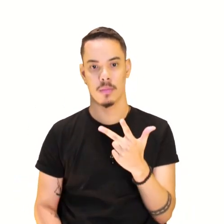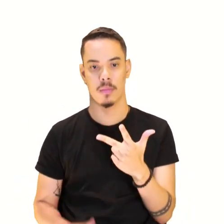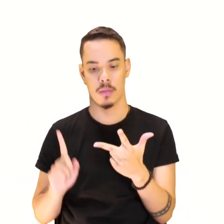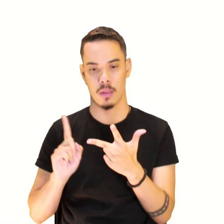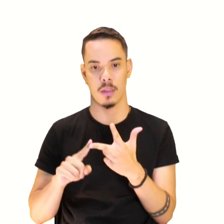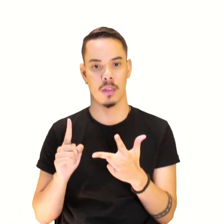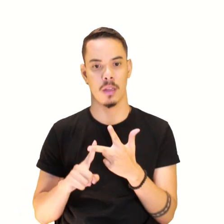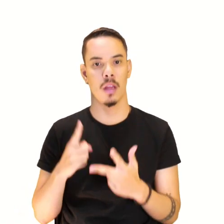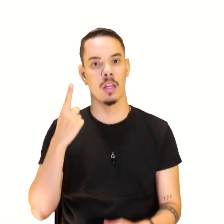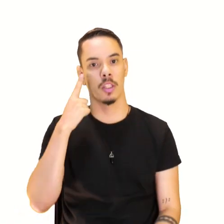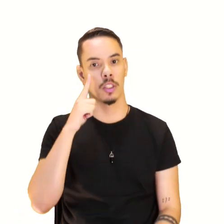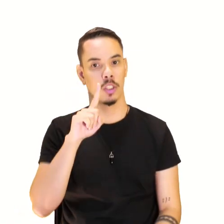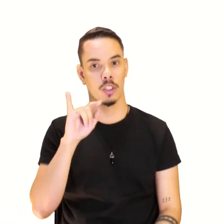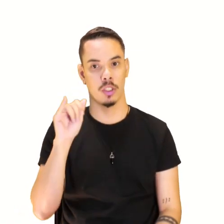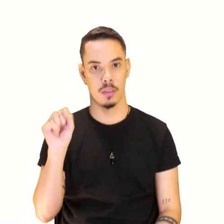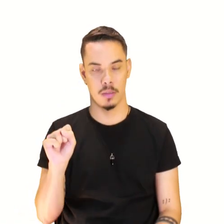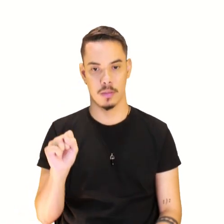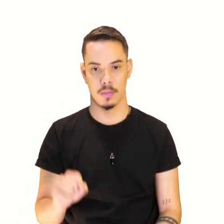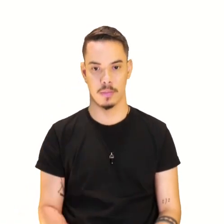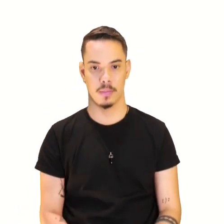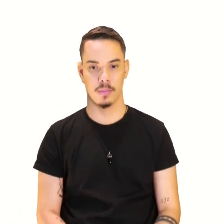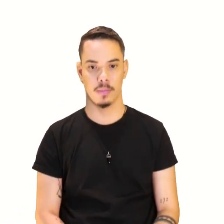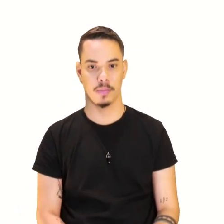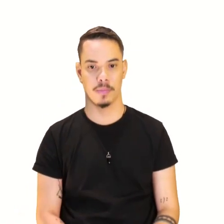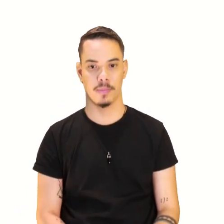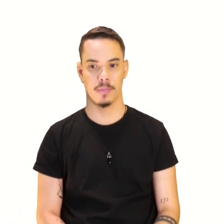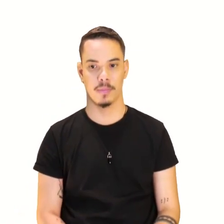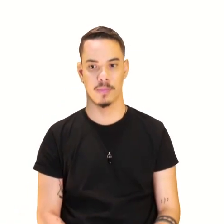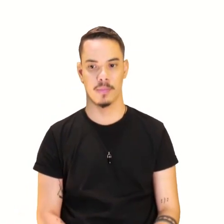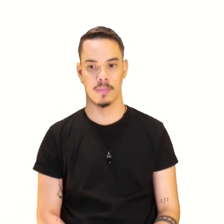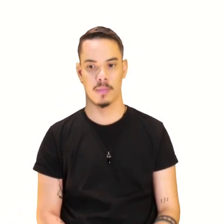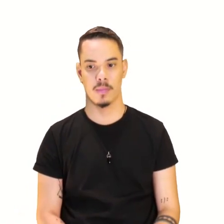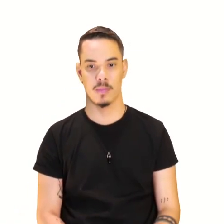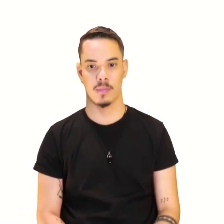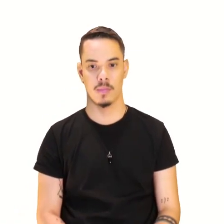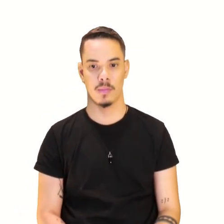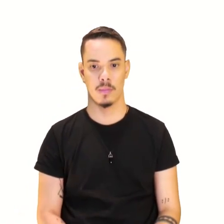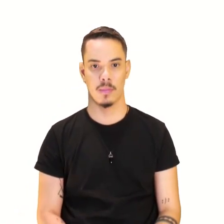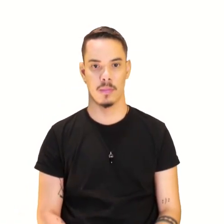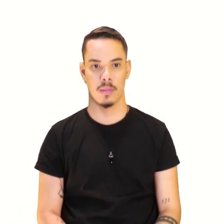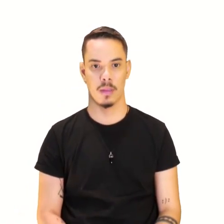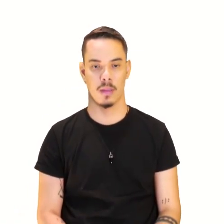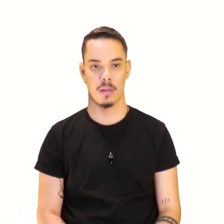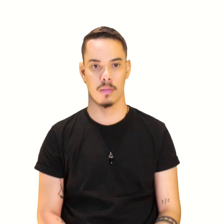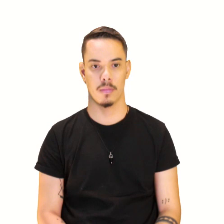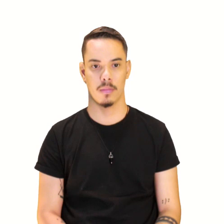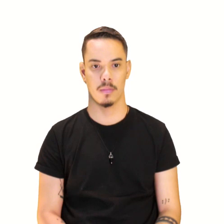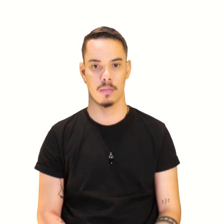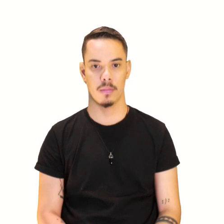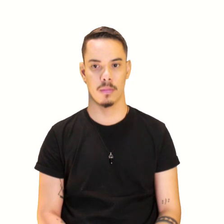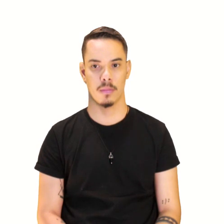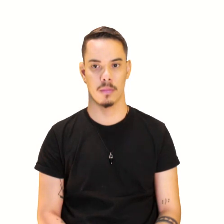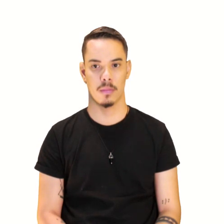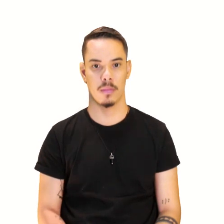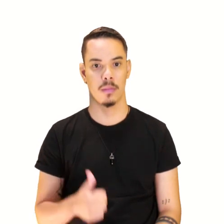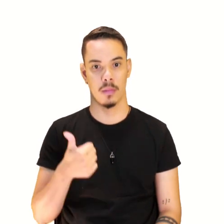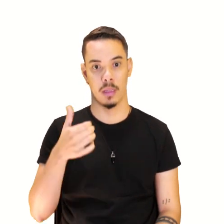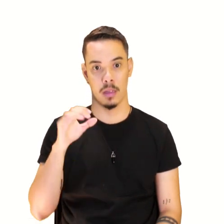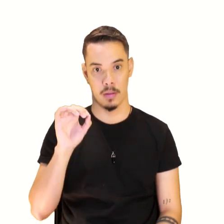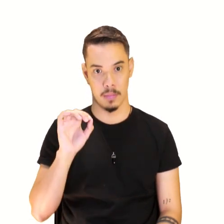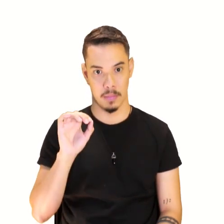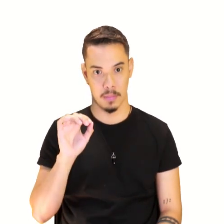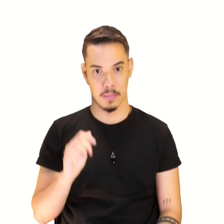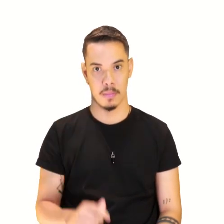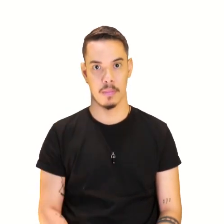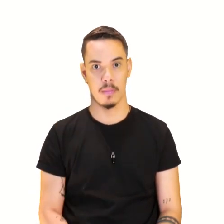Dias Dias Dias Então são 10 funcionários trabalhando 8 horas por dias para